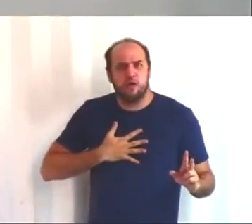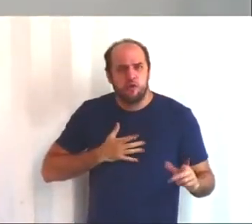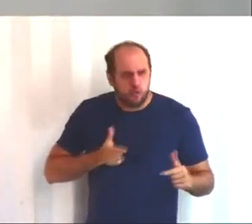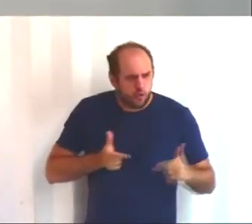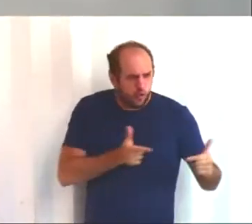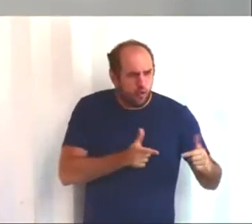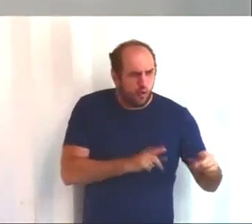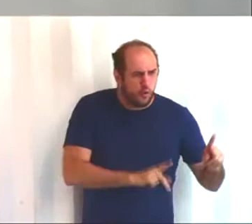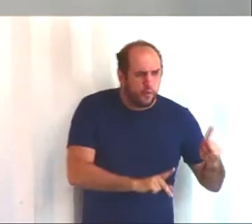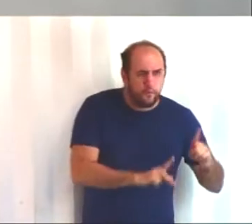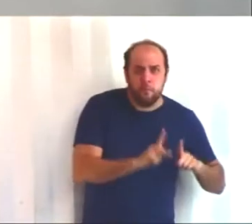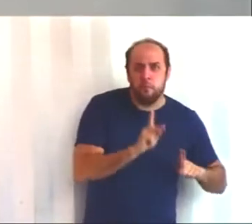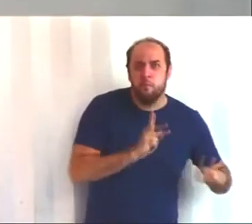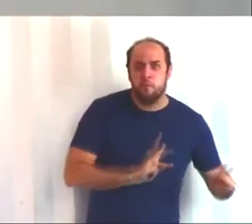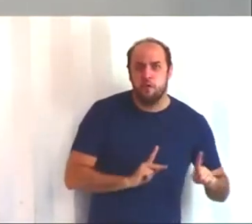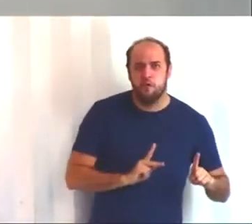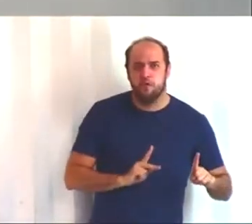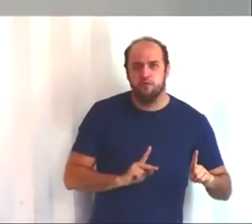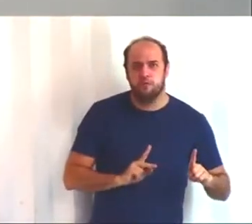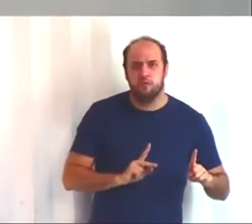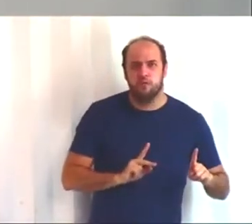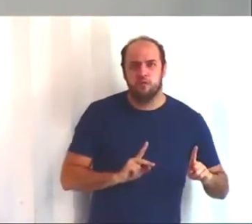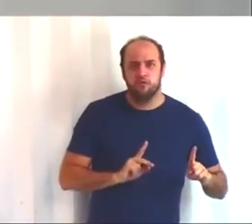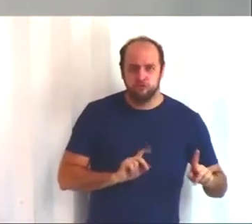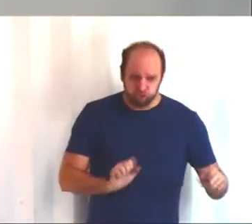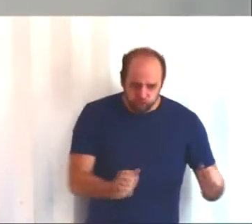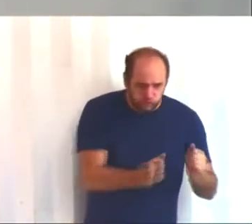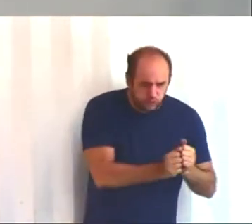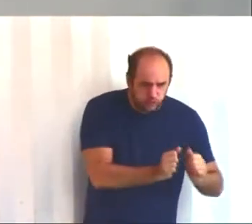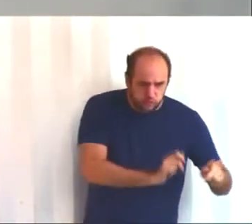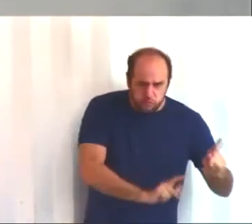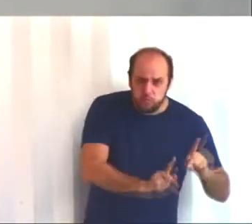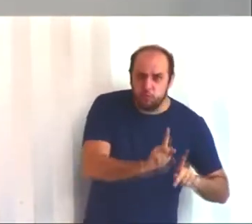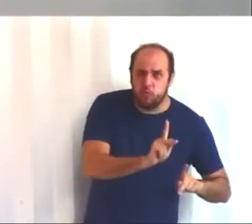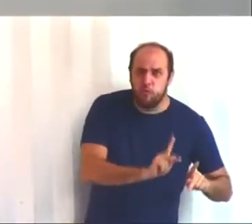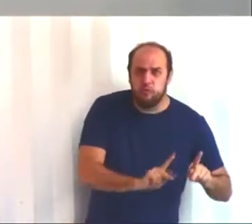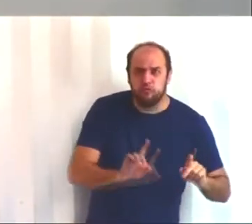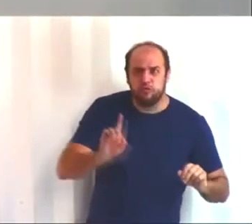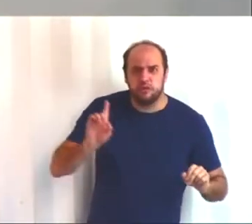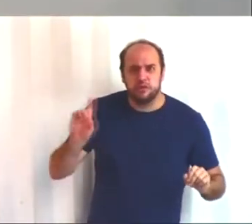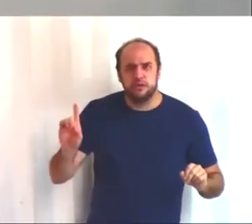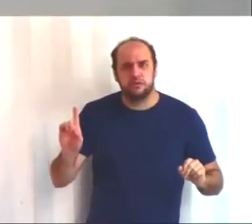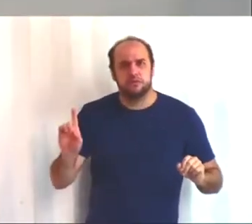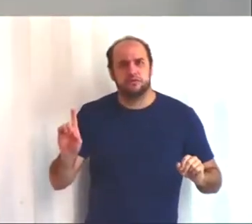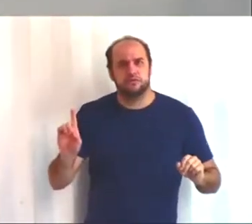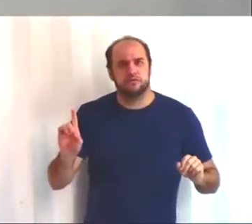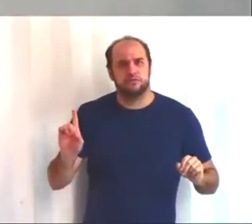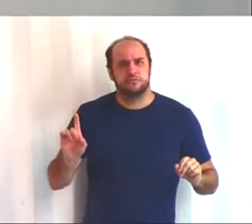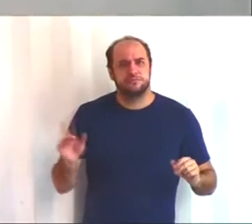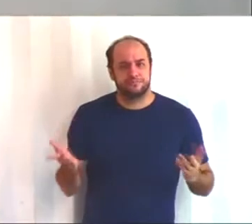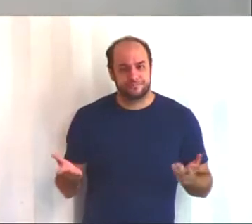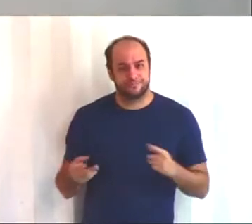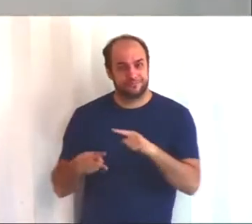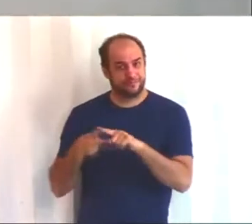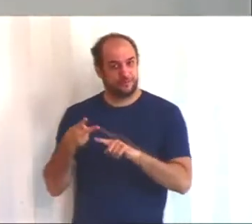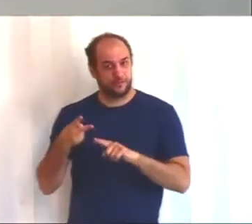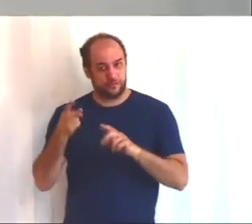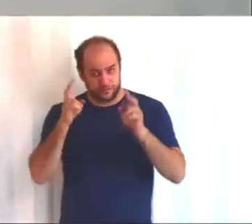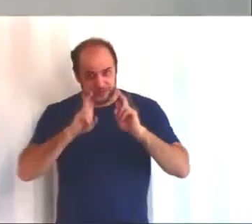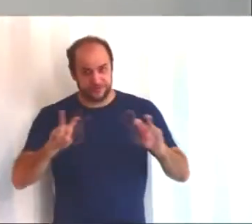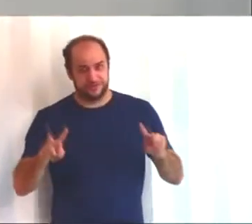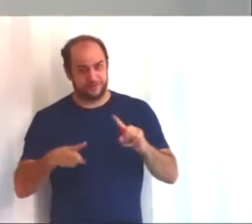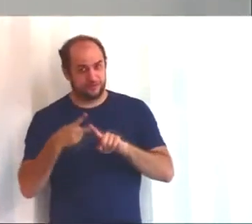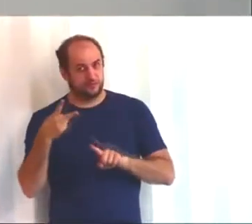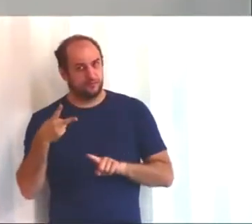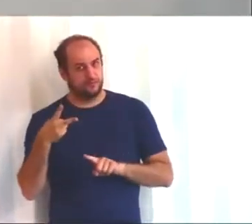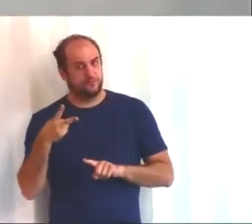Deus. Ele faz parte do povo de Deus. Deus dá duas visões e explica, eu estou atento